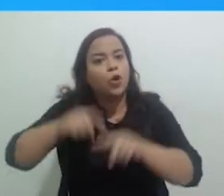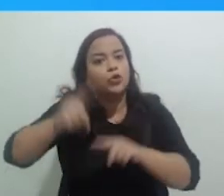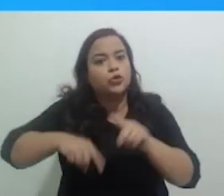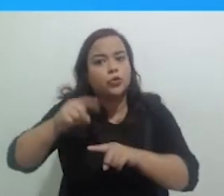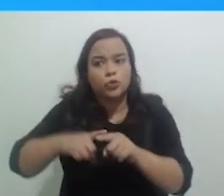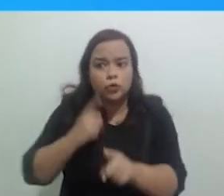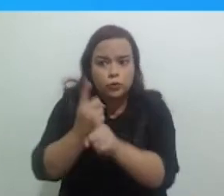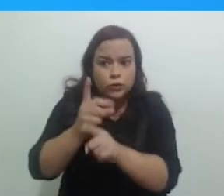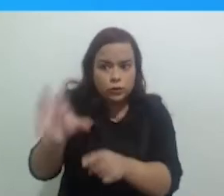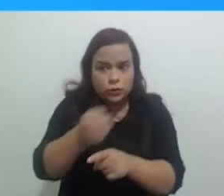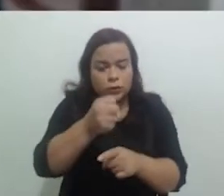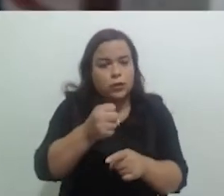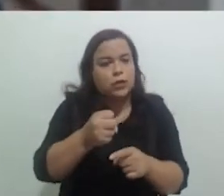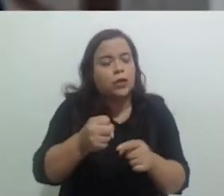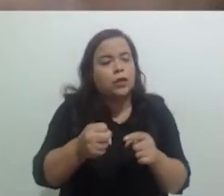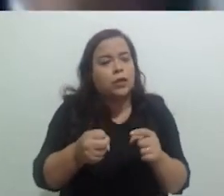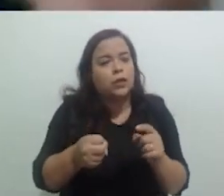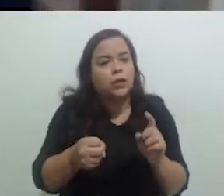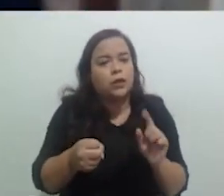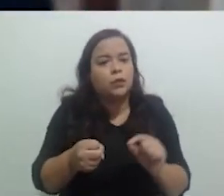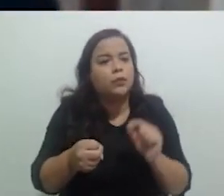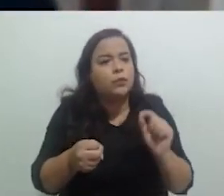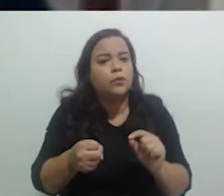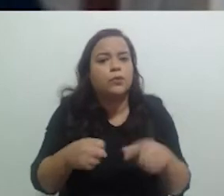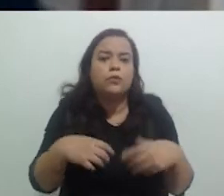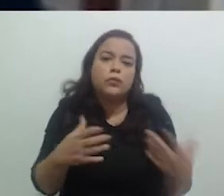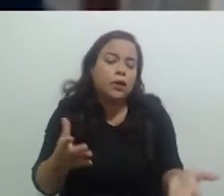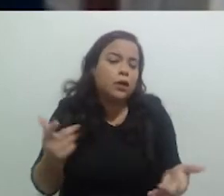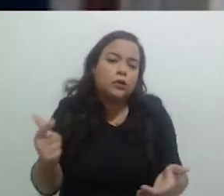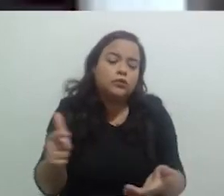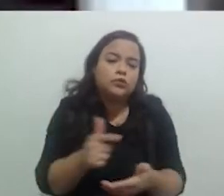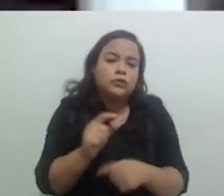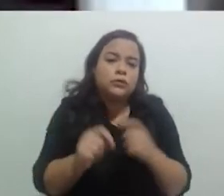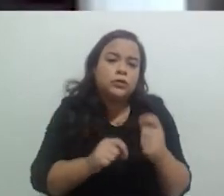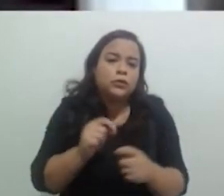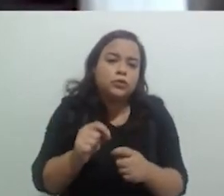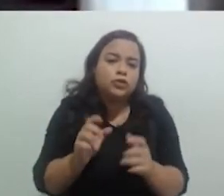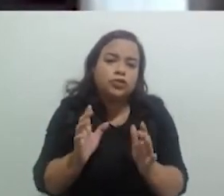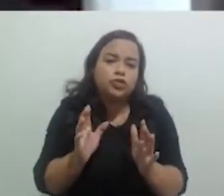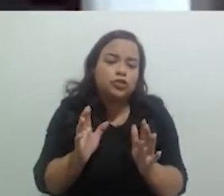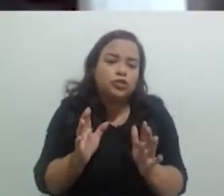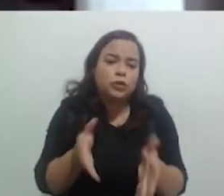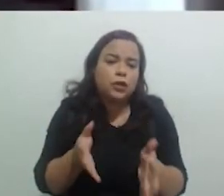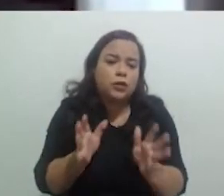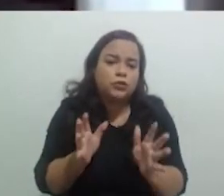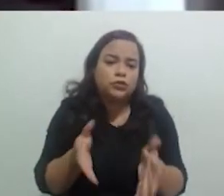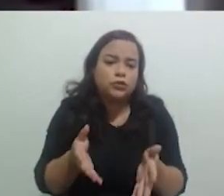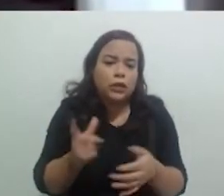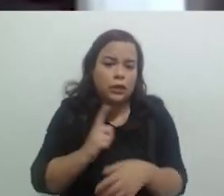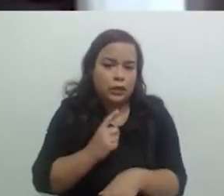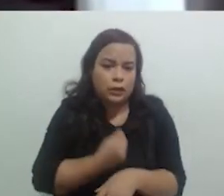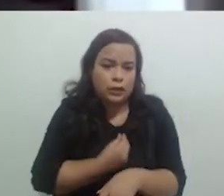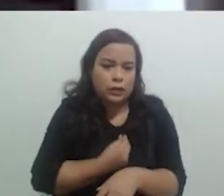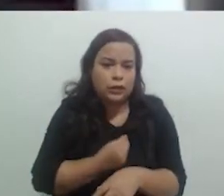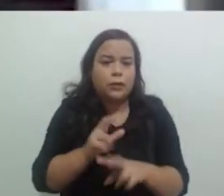é. Aí não tem o que é Loló. Ele foi condenado, desembargador João Batista, por tráfico, né, que